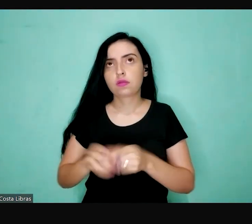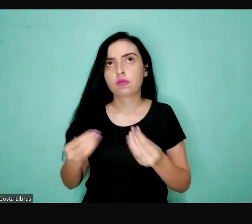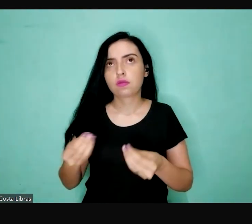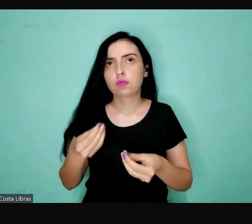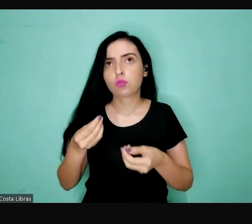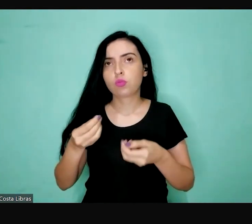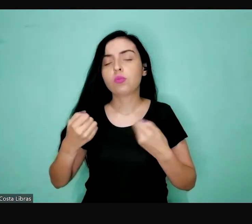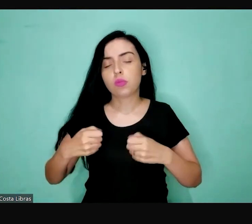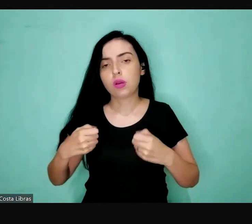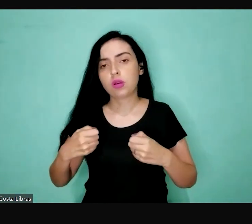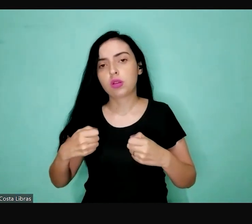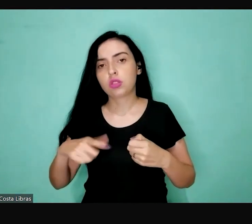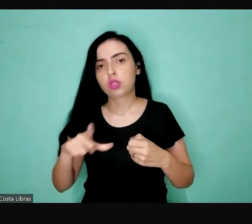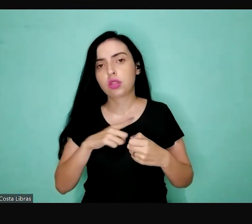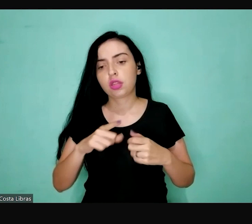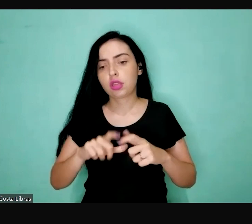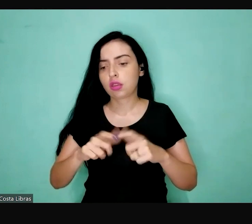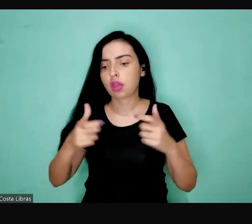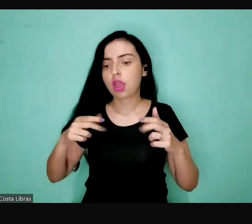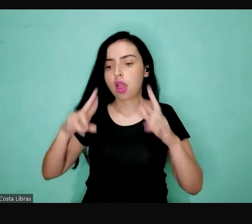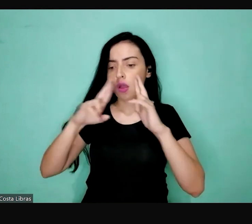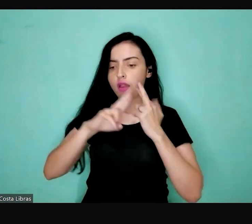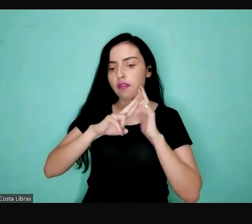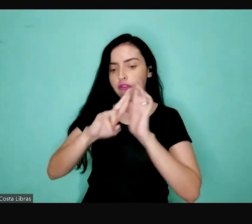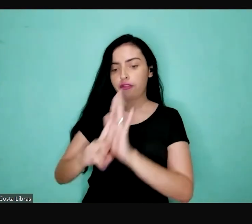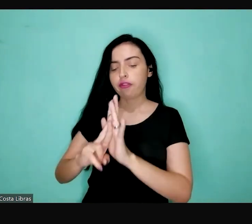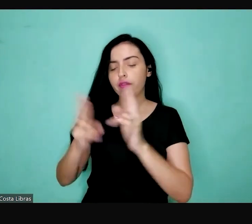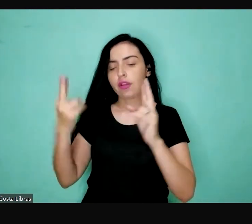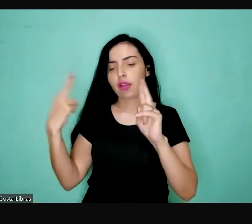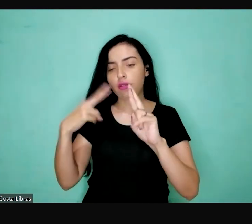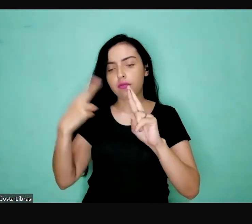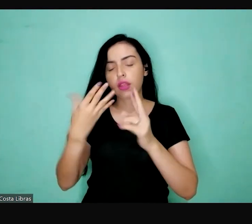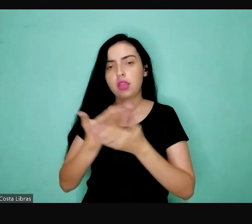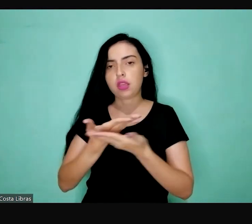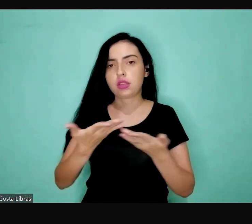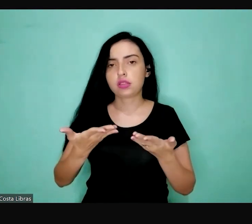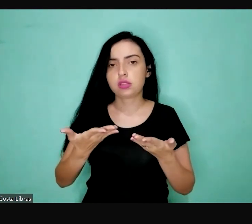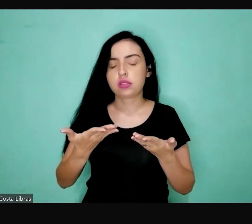uma maior relevância sobre